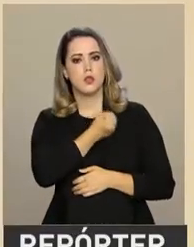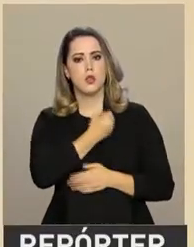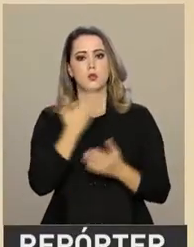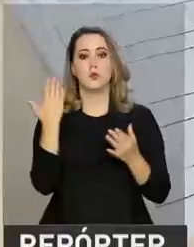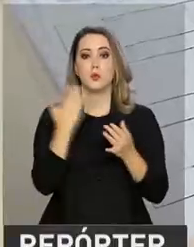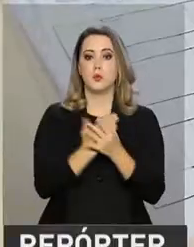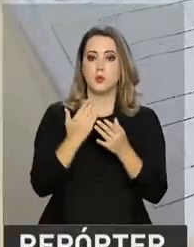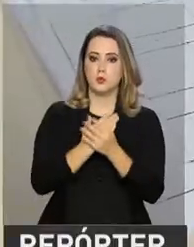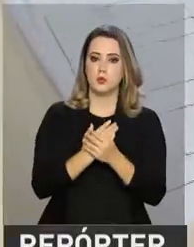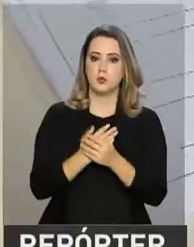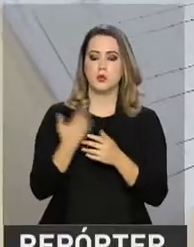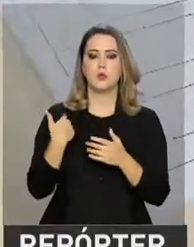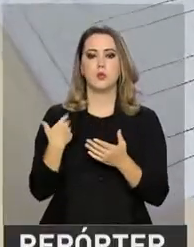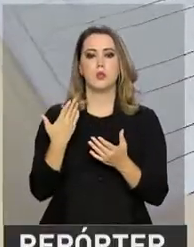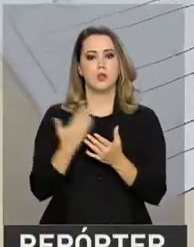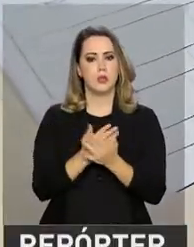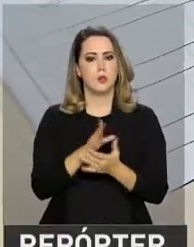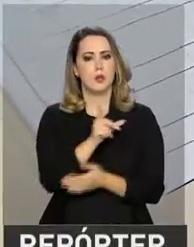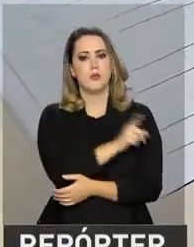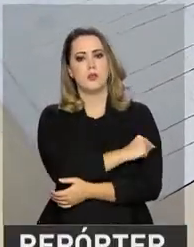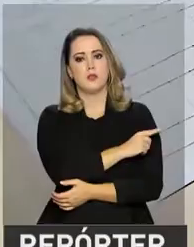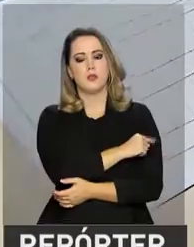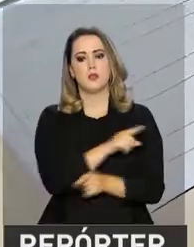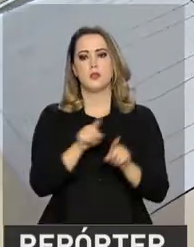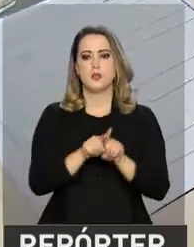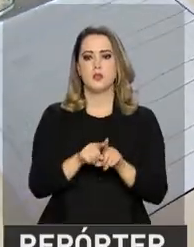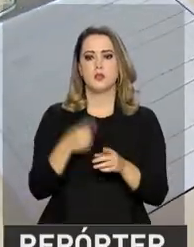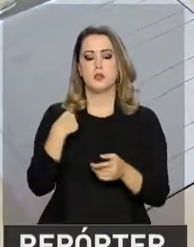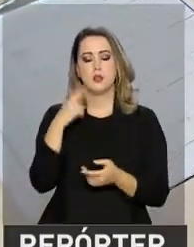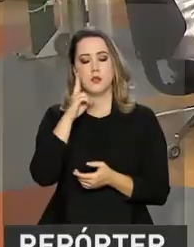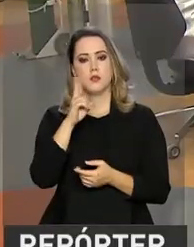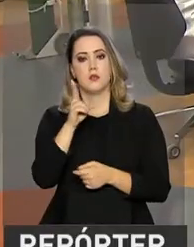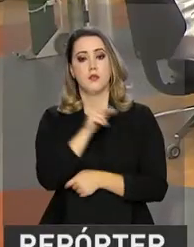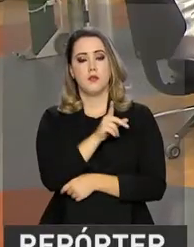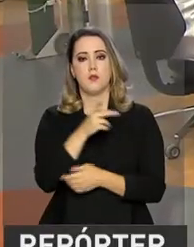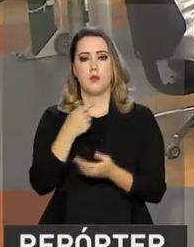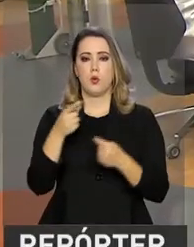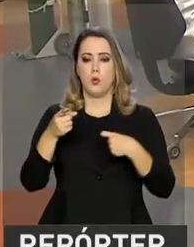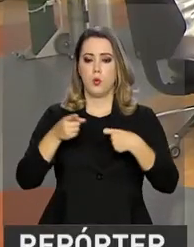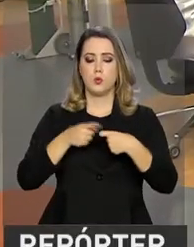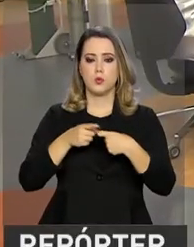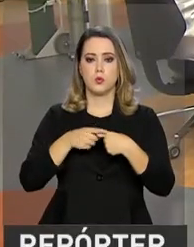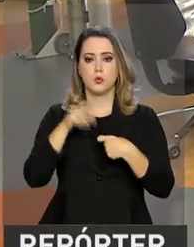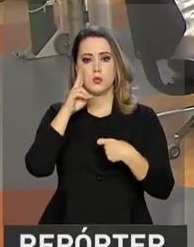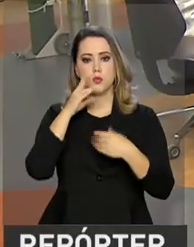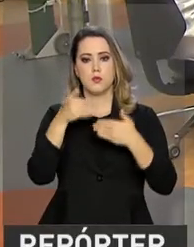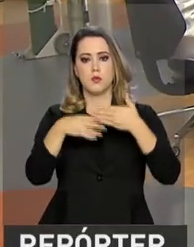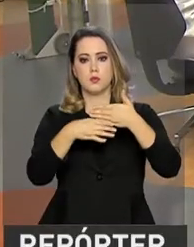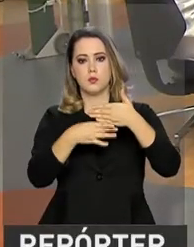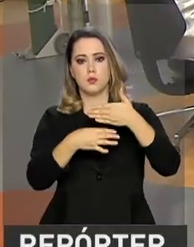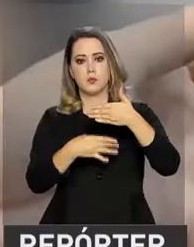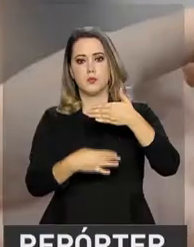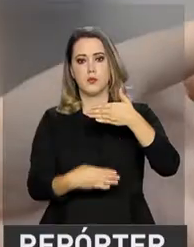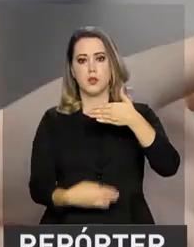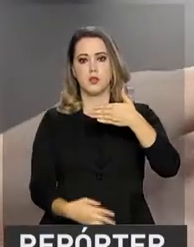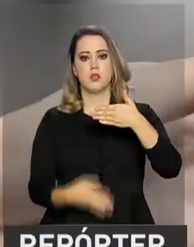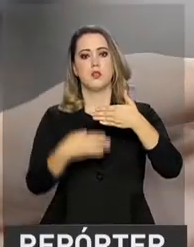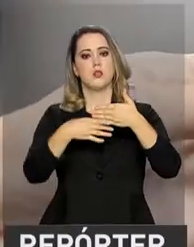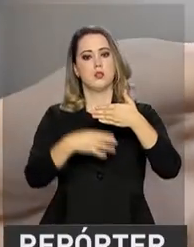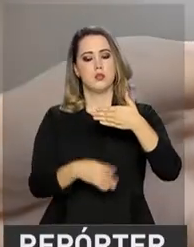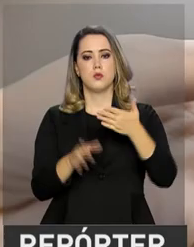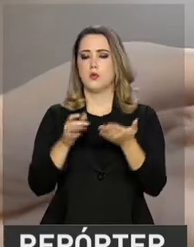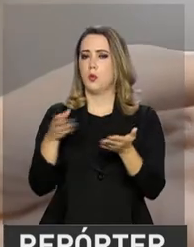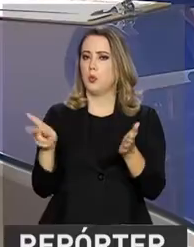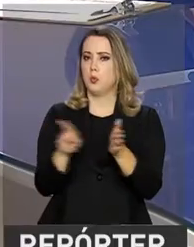prontuário e caderneta de vacina agendar consultas e acompanhar a lista de espera para cirurgia nos seus